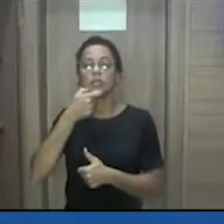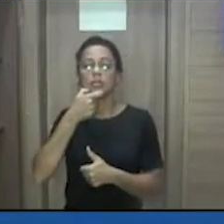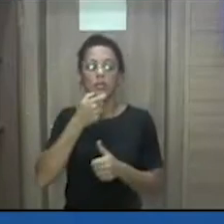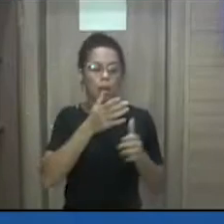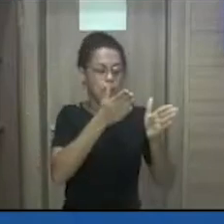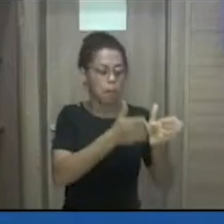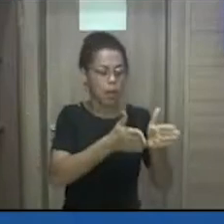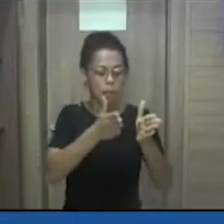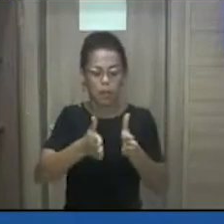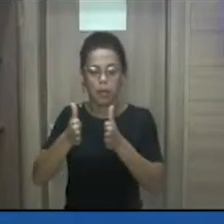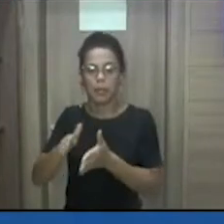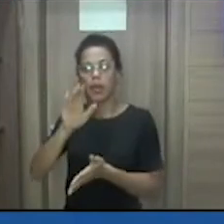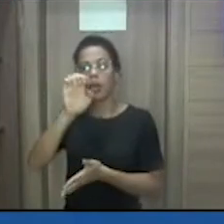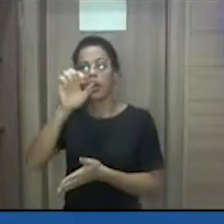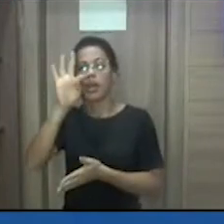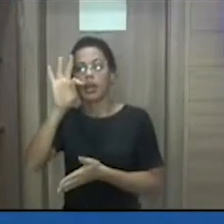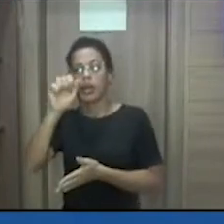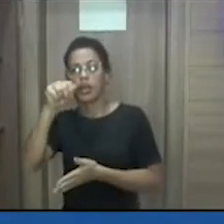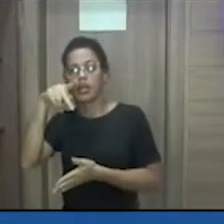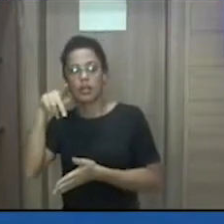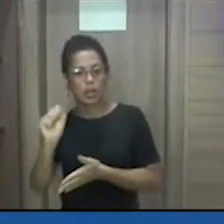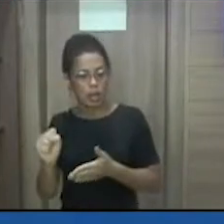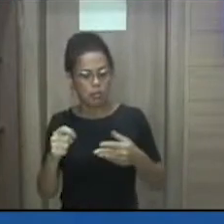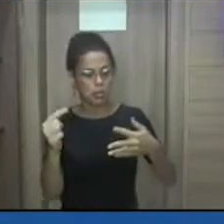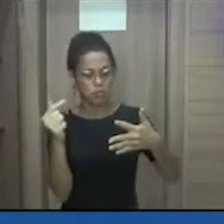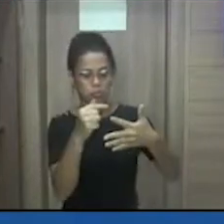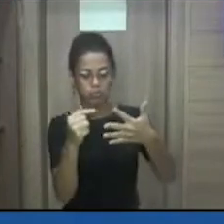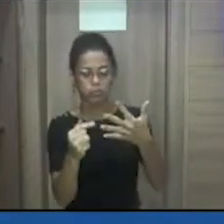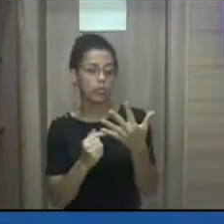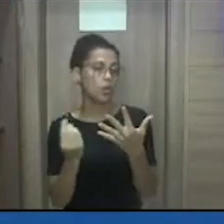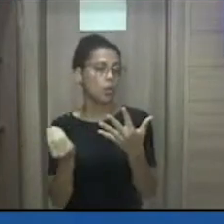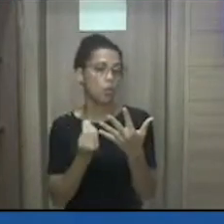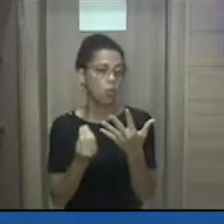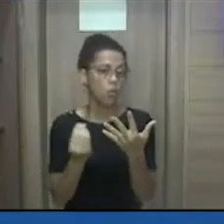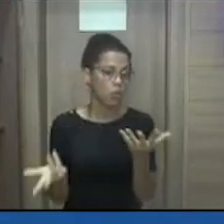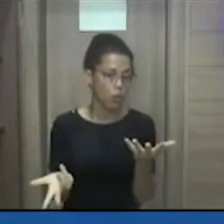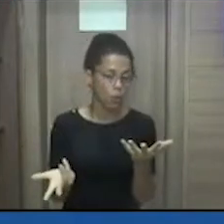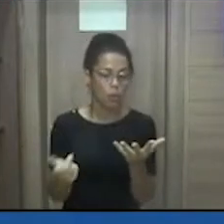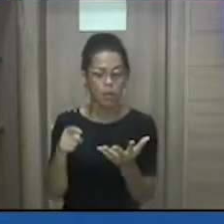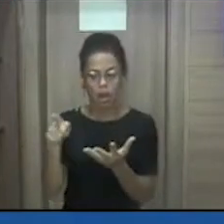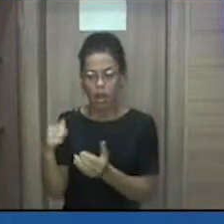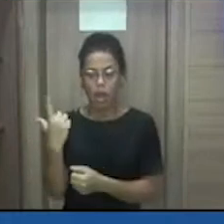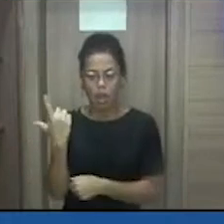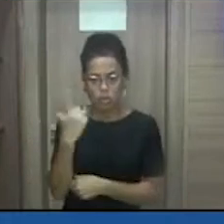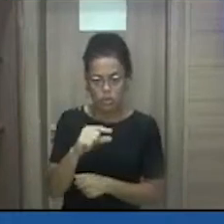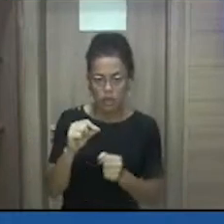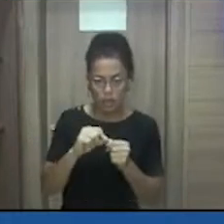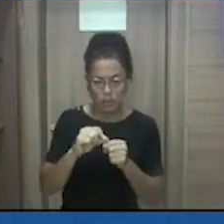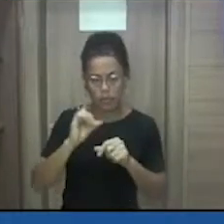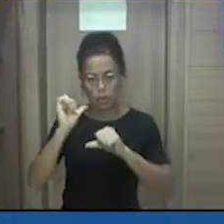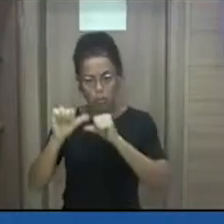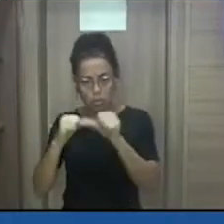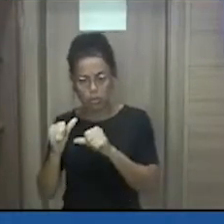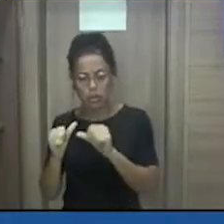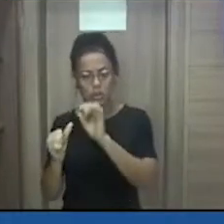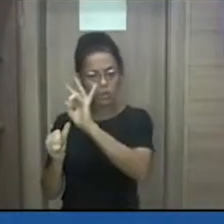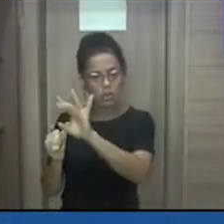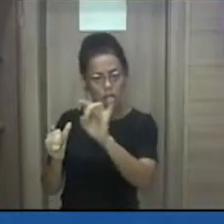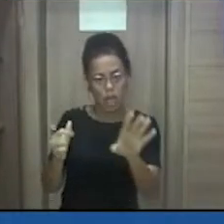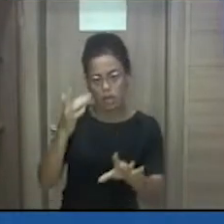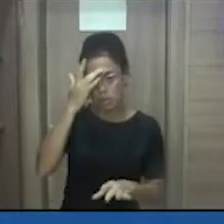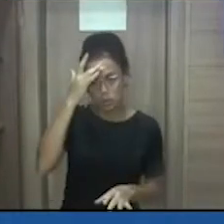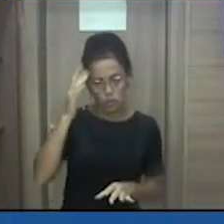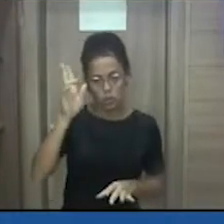etapas que constam no certame, se esse ente privado cumpre e efetivamente consegue produzir efeitos e mudanças nas vidas dos usuários